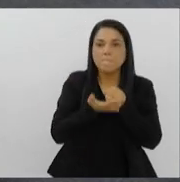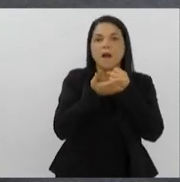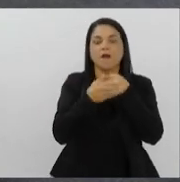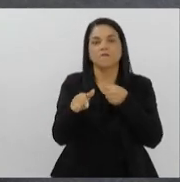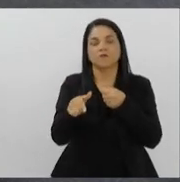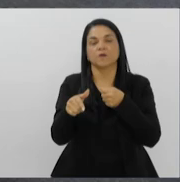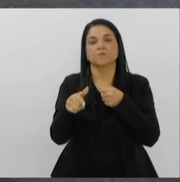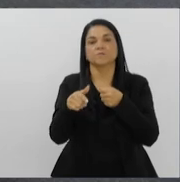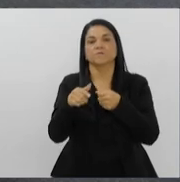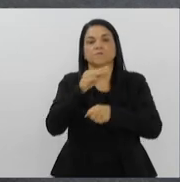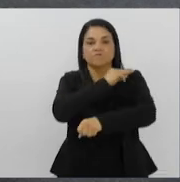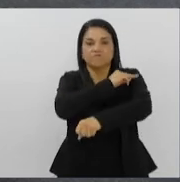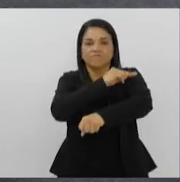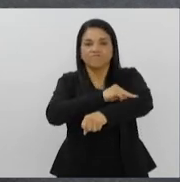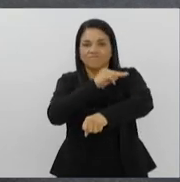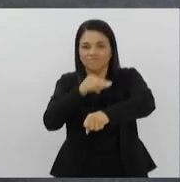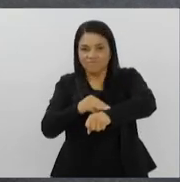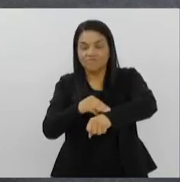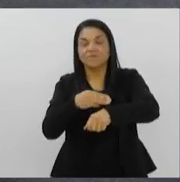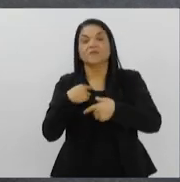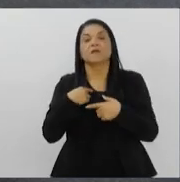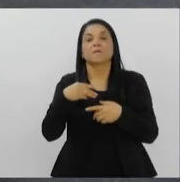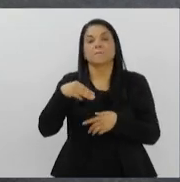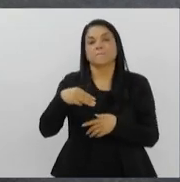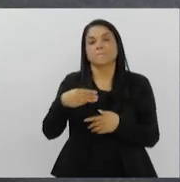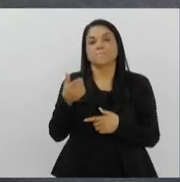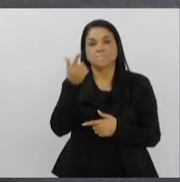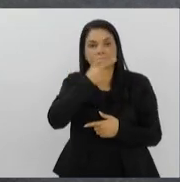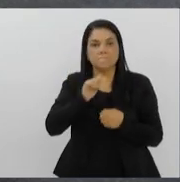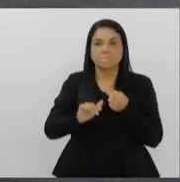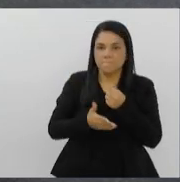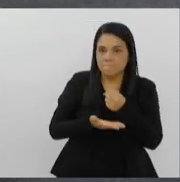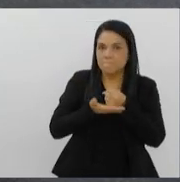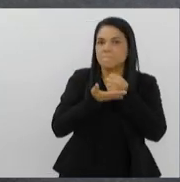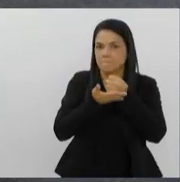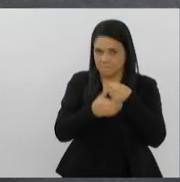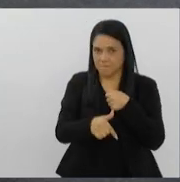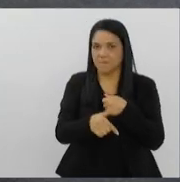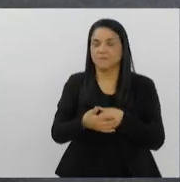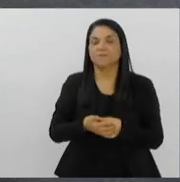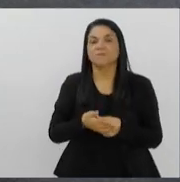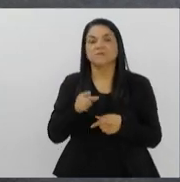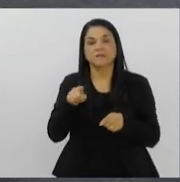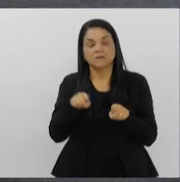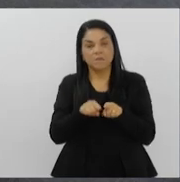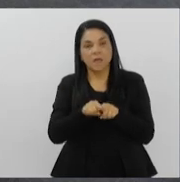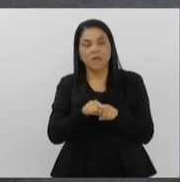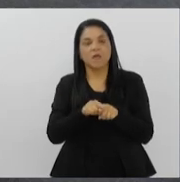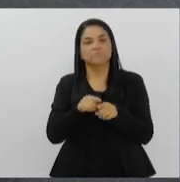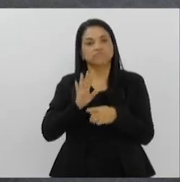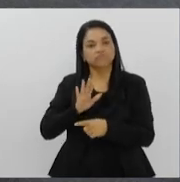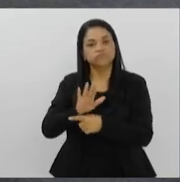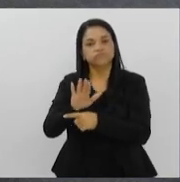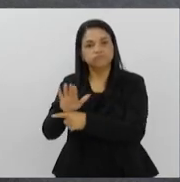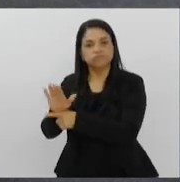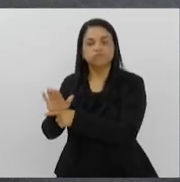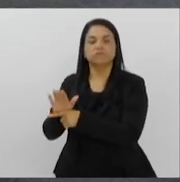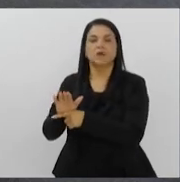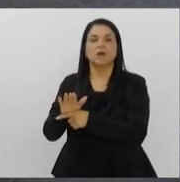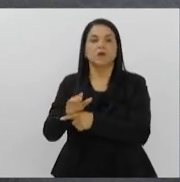destacamento que vai conseguir abranger não apenas o 6º Distrito de Magé, que tem um